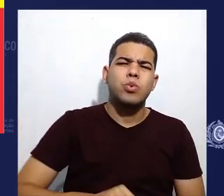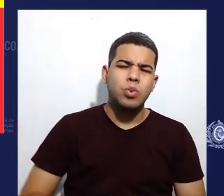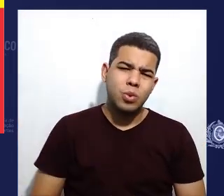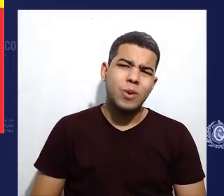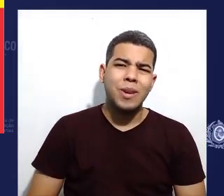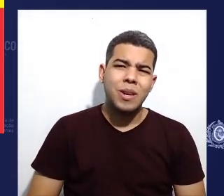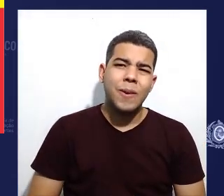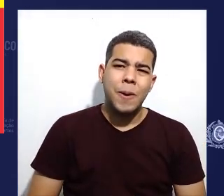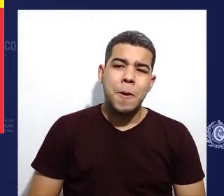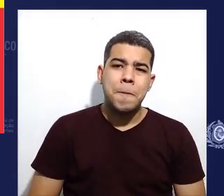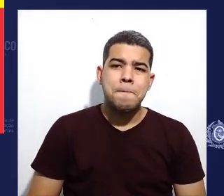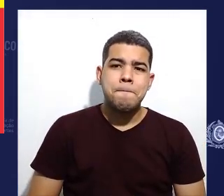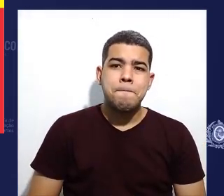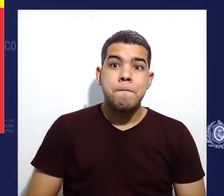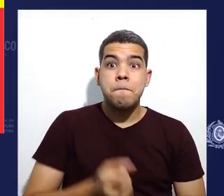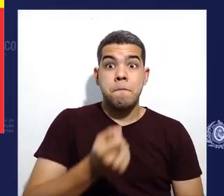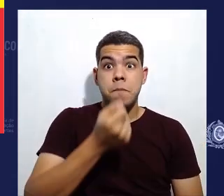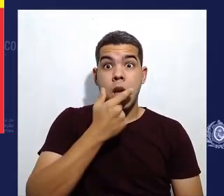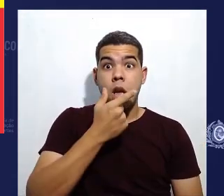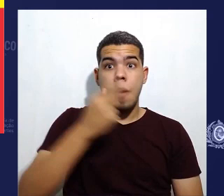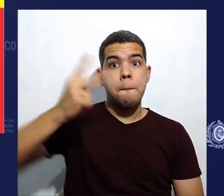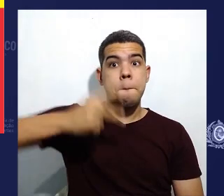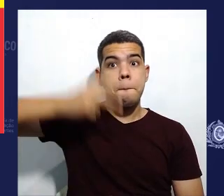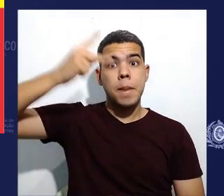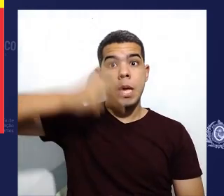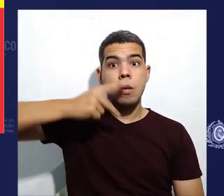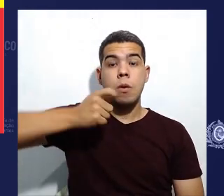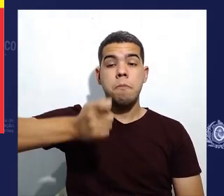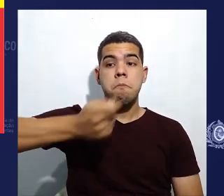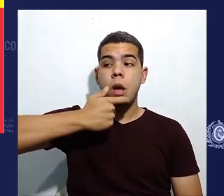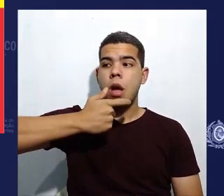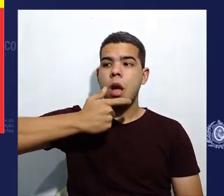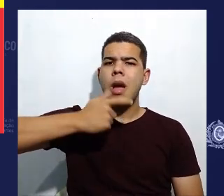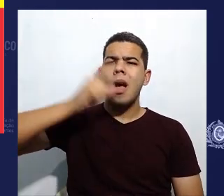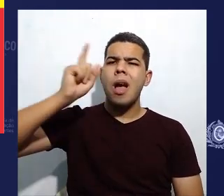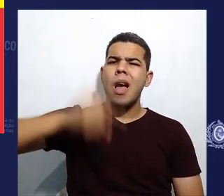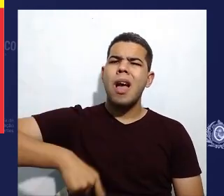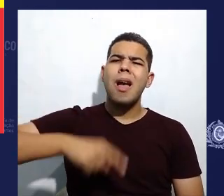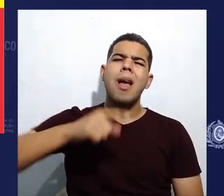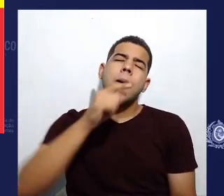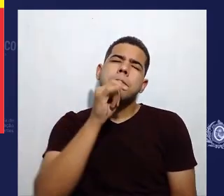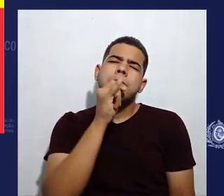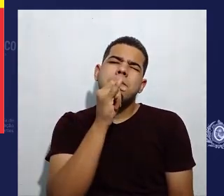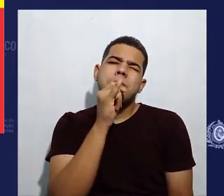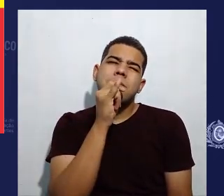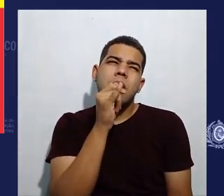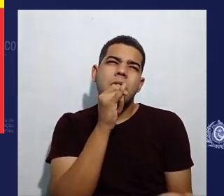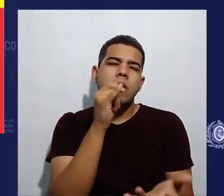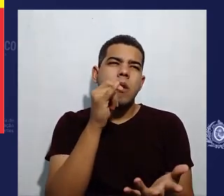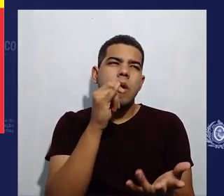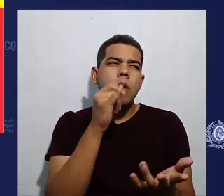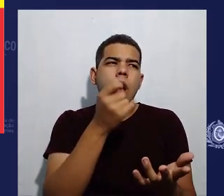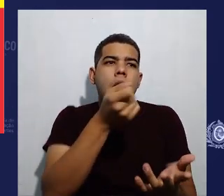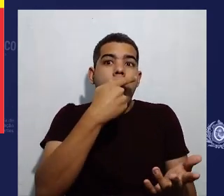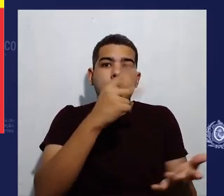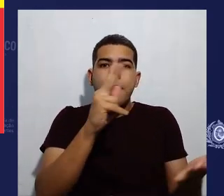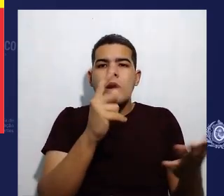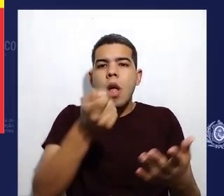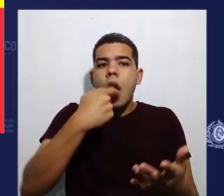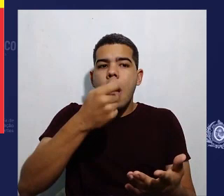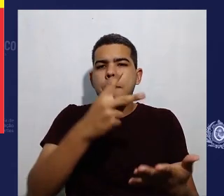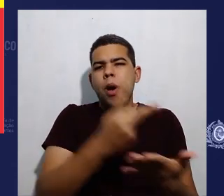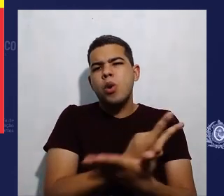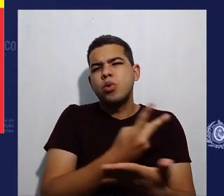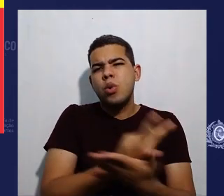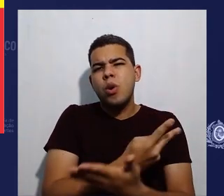graves do que se imagina. A medicação por conta própria é um dos exemplos de uso indevido de